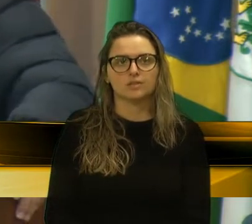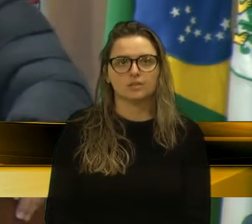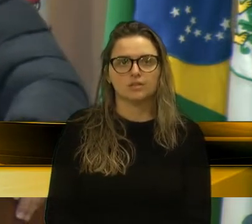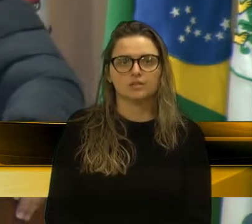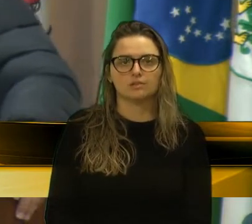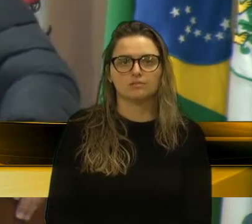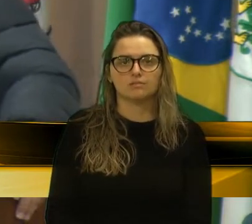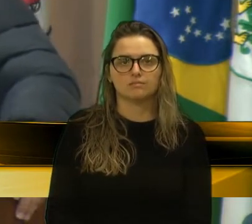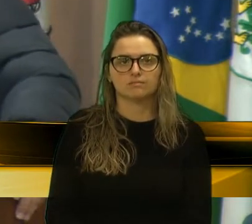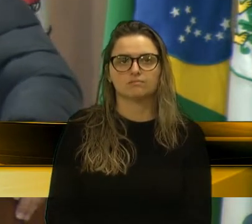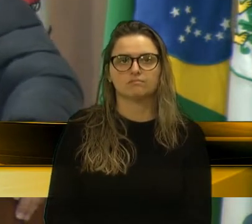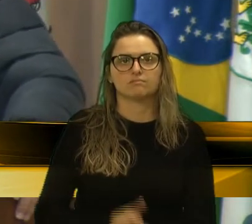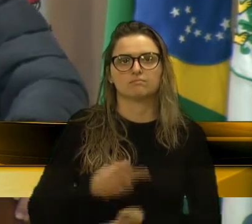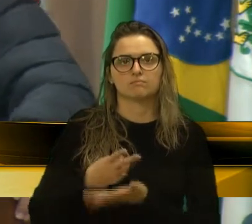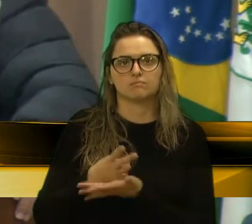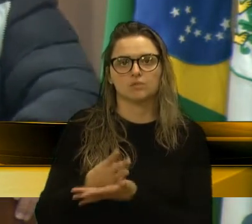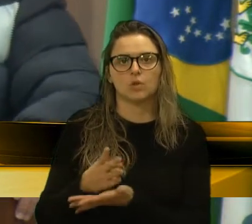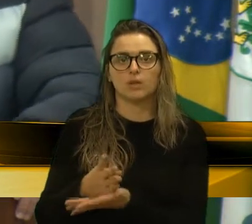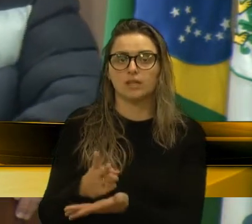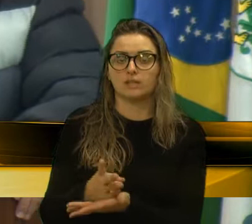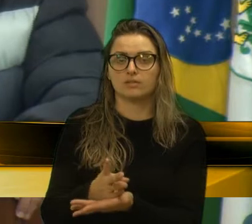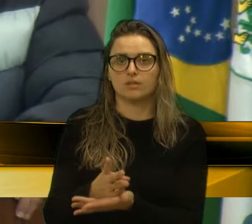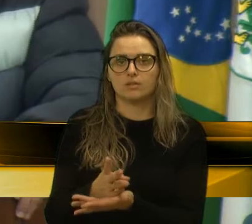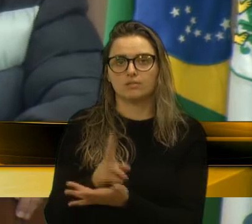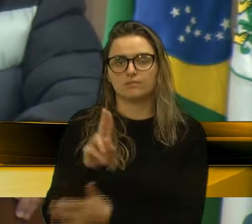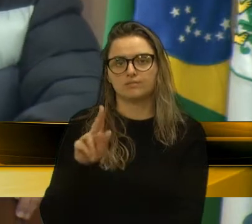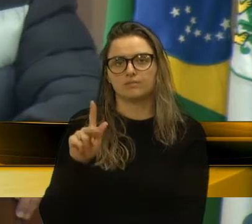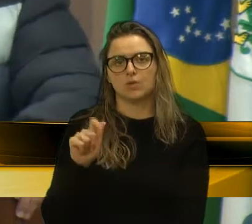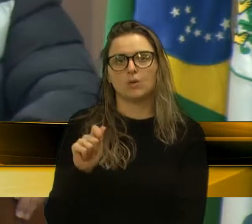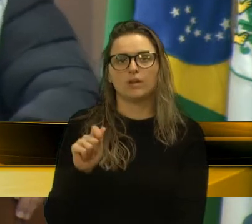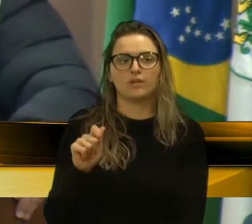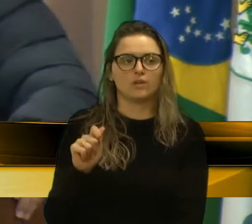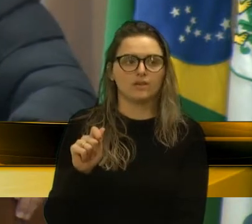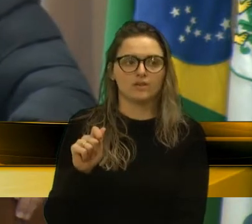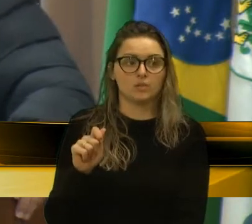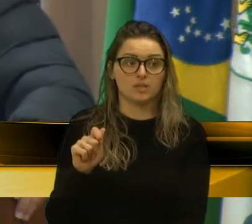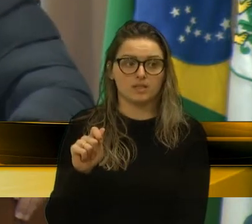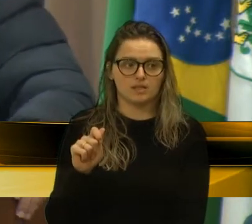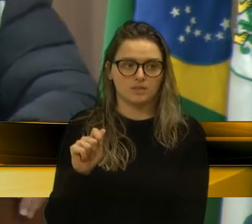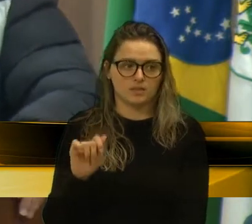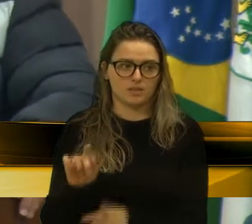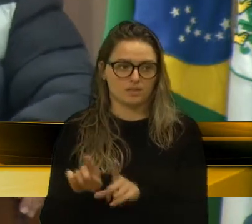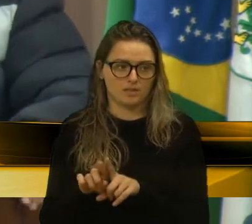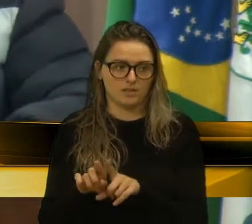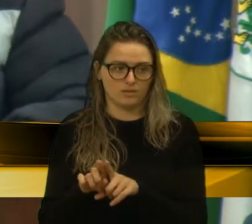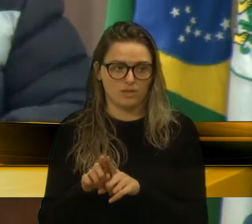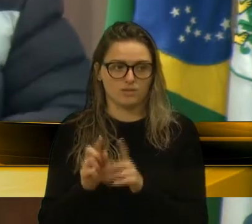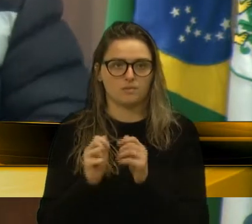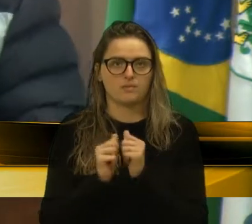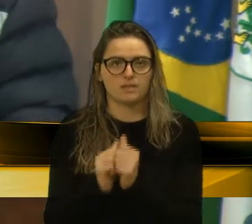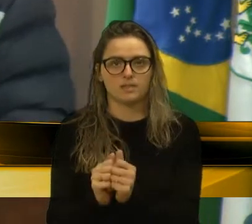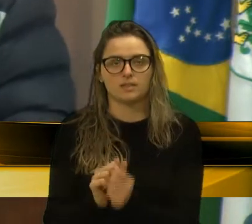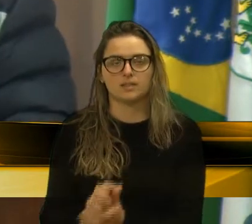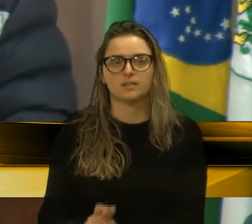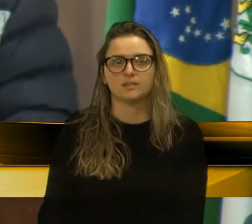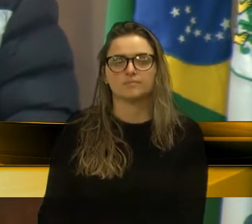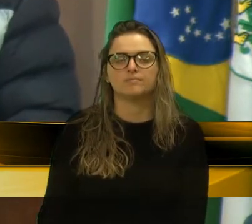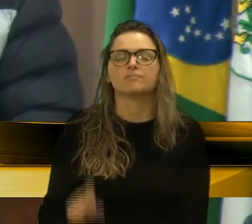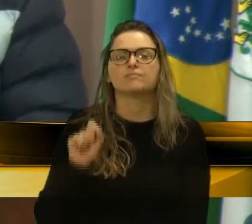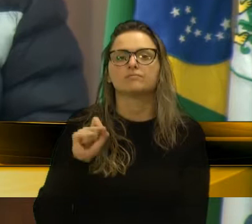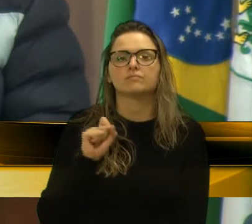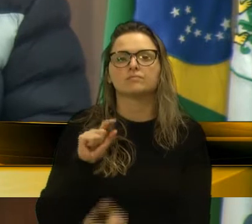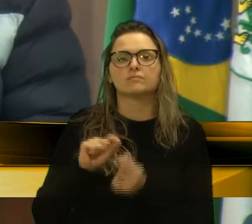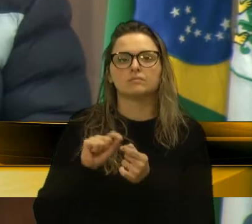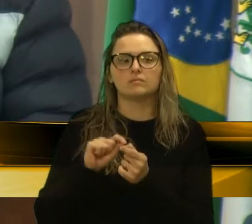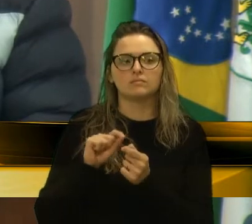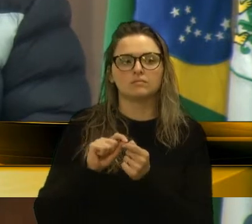foi achada. Continua, a UPA Central continua nas sete chaves. Então, assim, o que foi